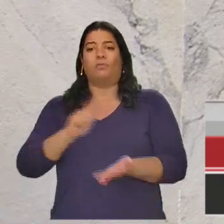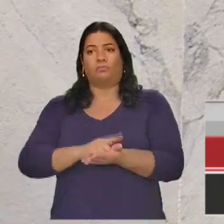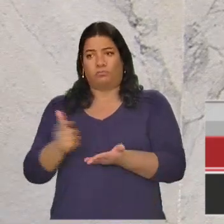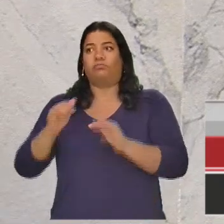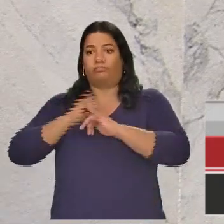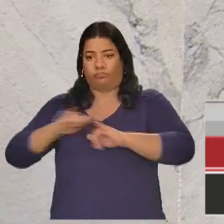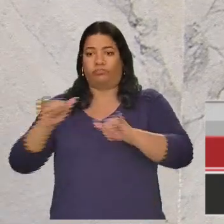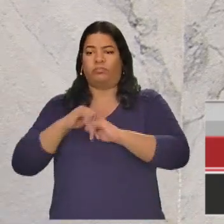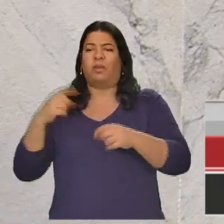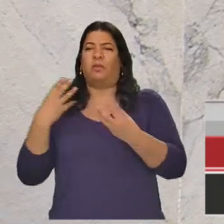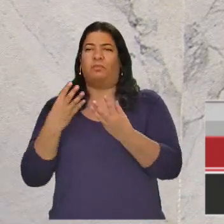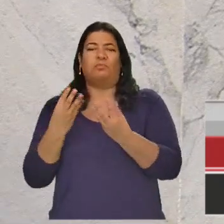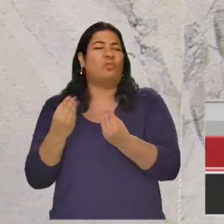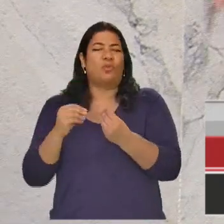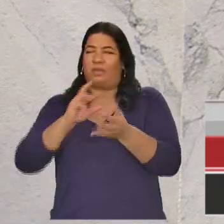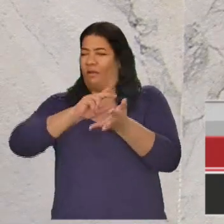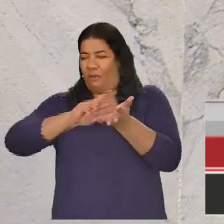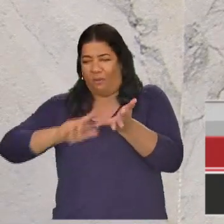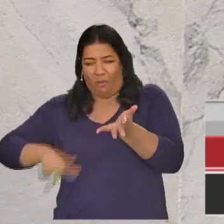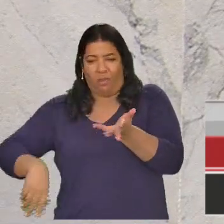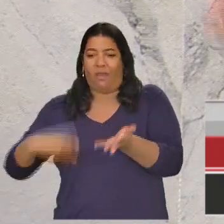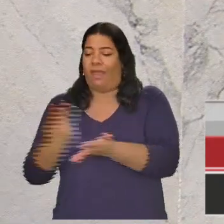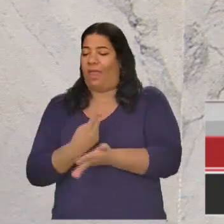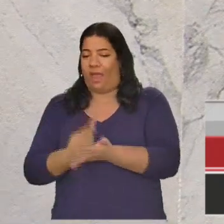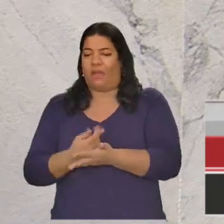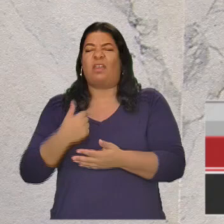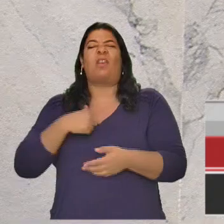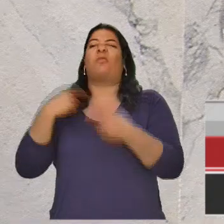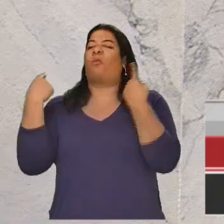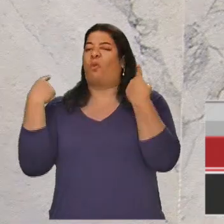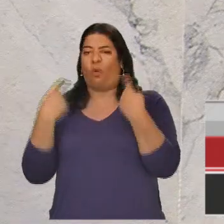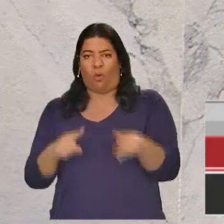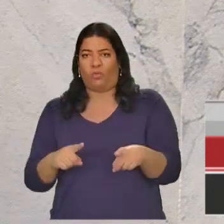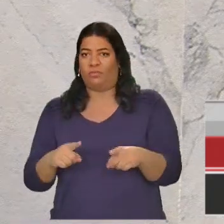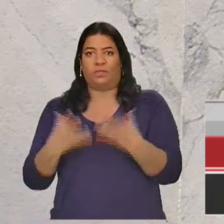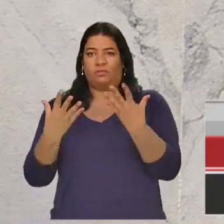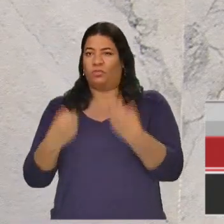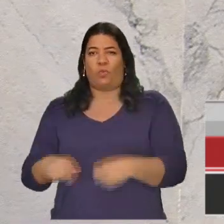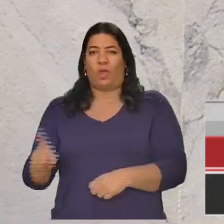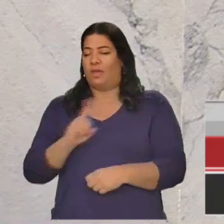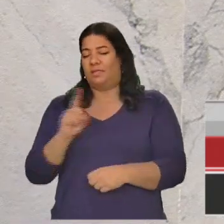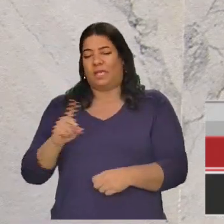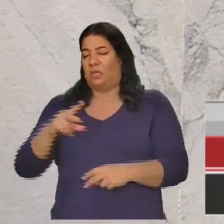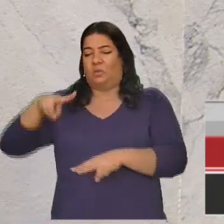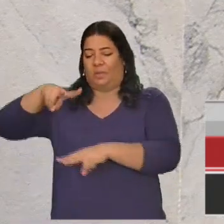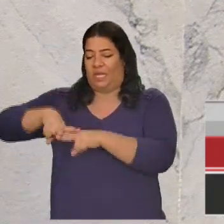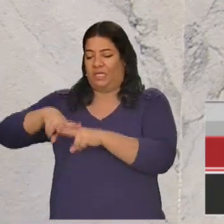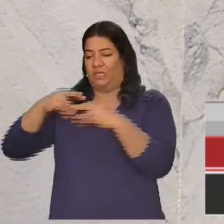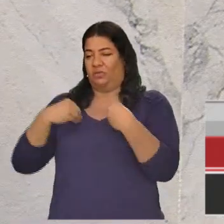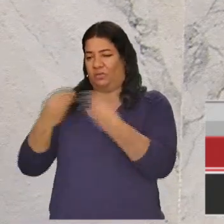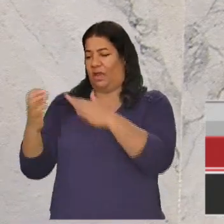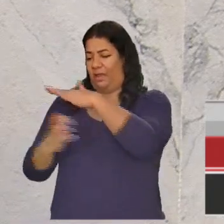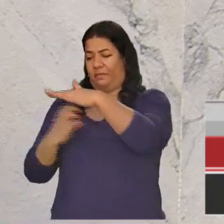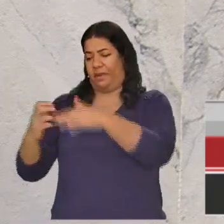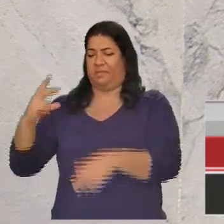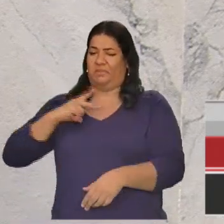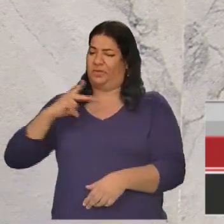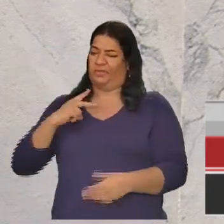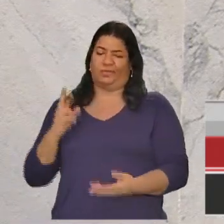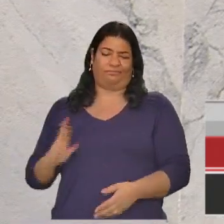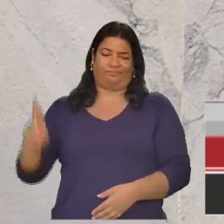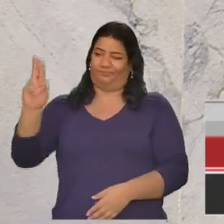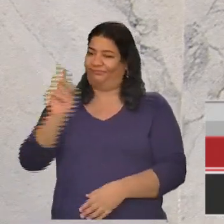vários itens aqui esse é una somos totalmente contra a privatização dos presídios nós temos aqui seu